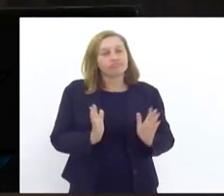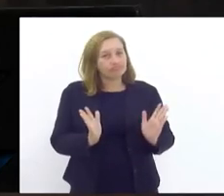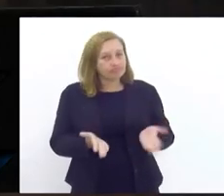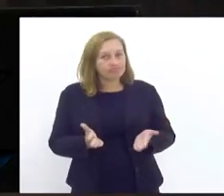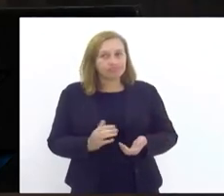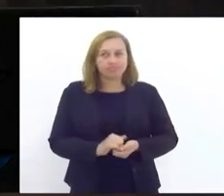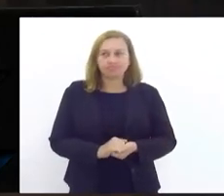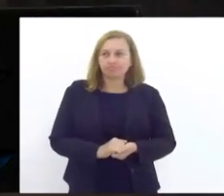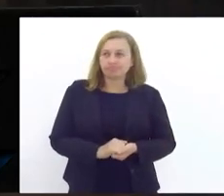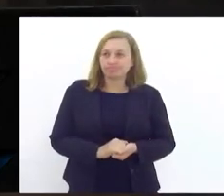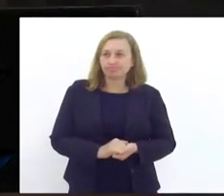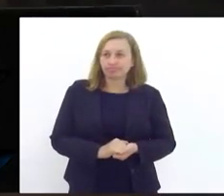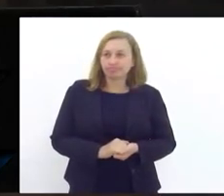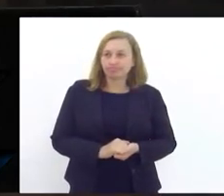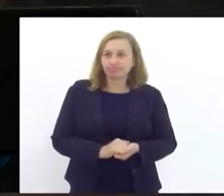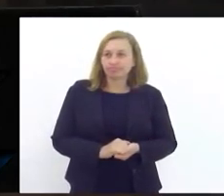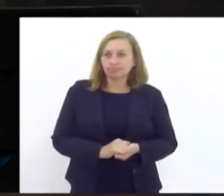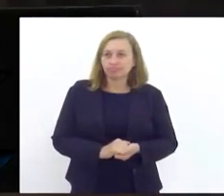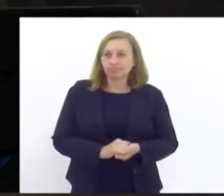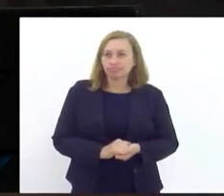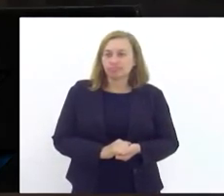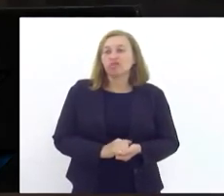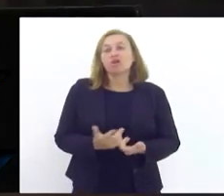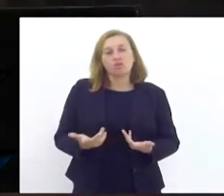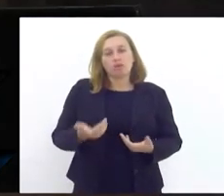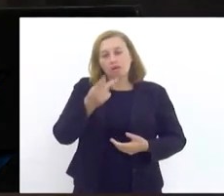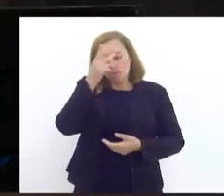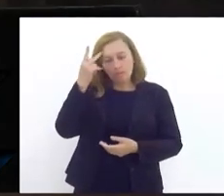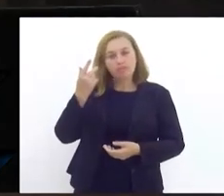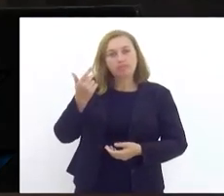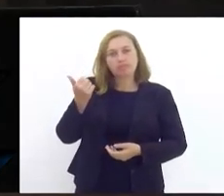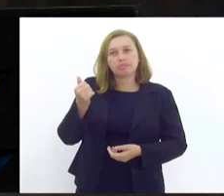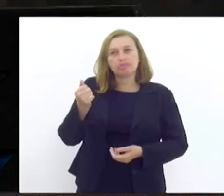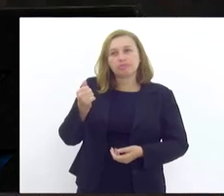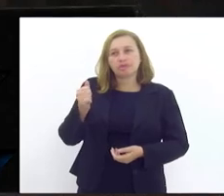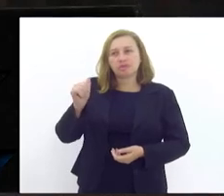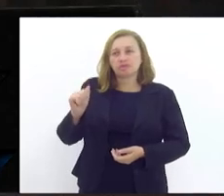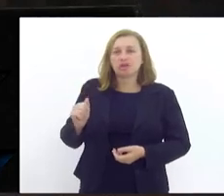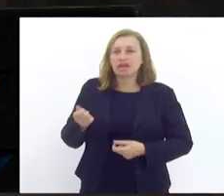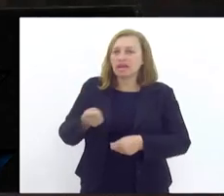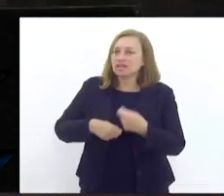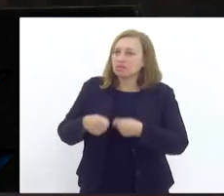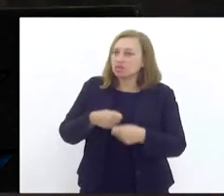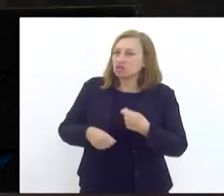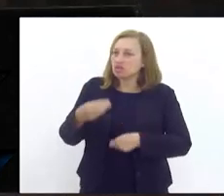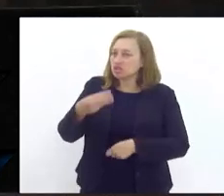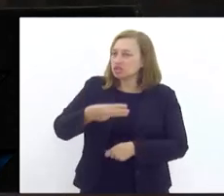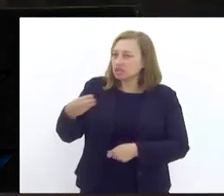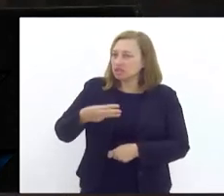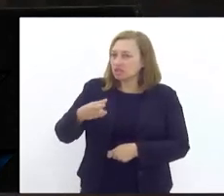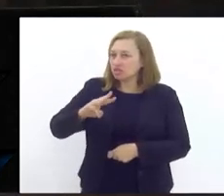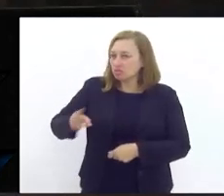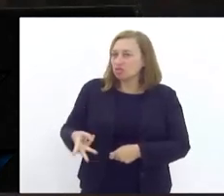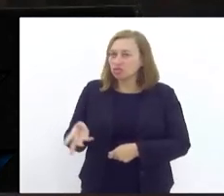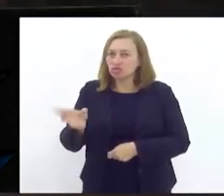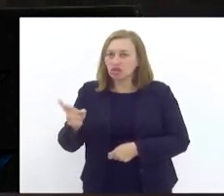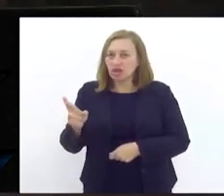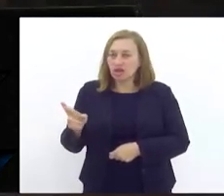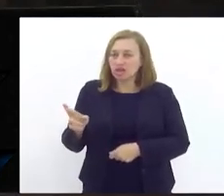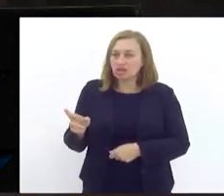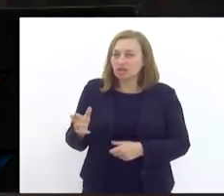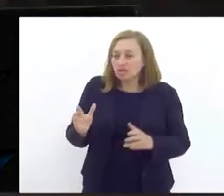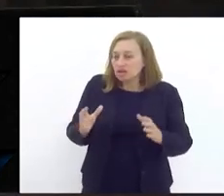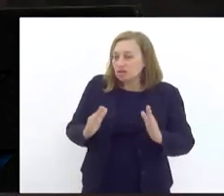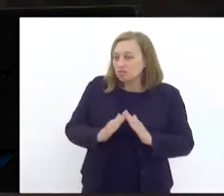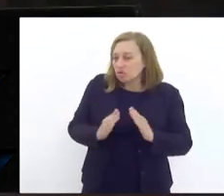é incompatível essa função com alguém que administra 33 milhões de reais e mora num lugar carente